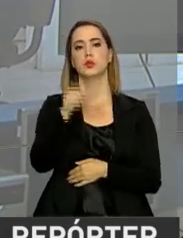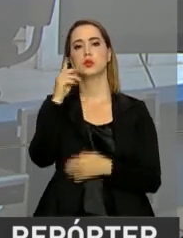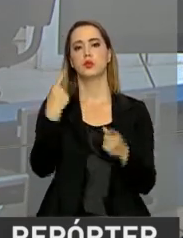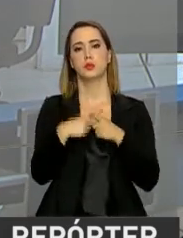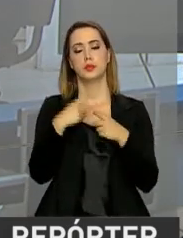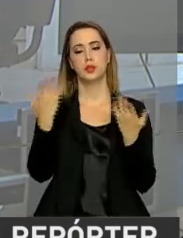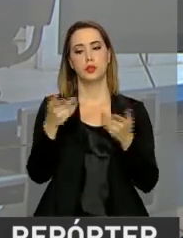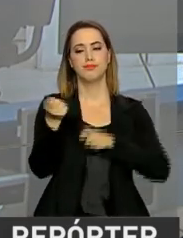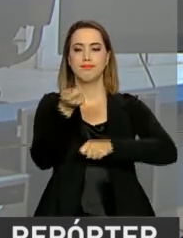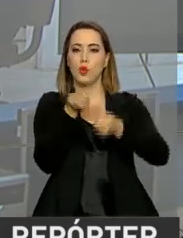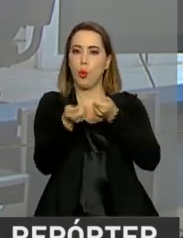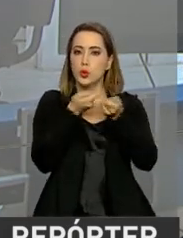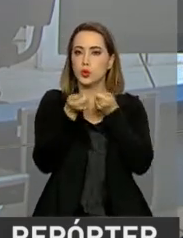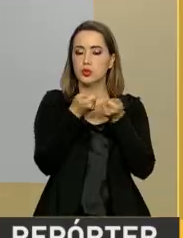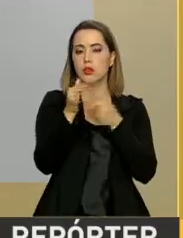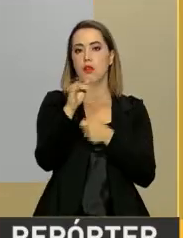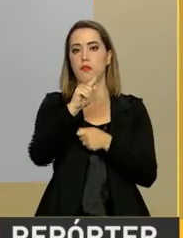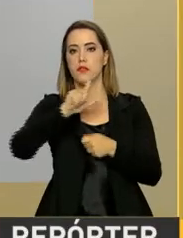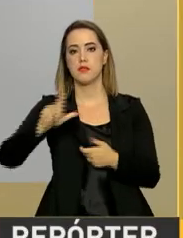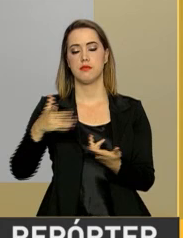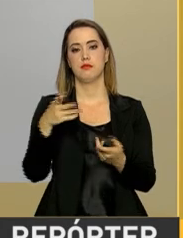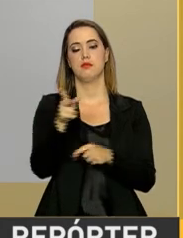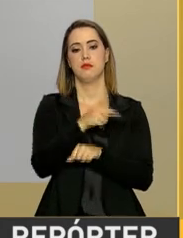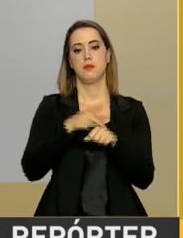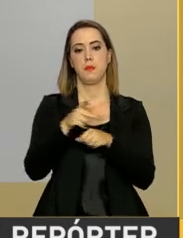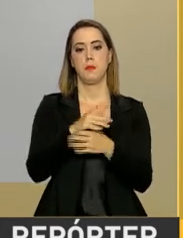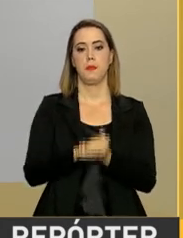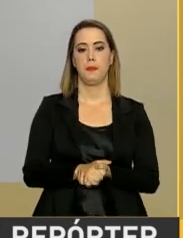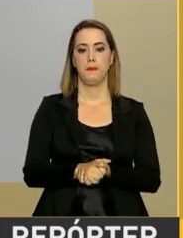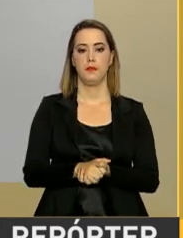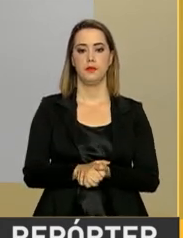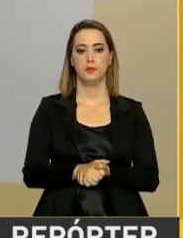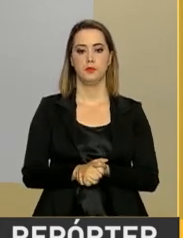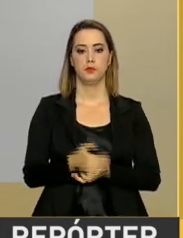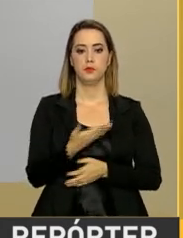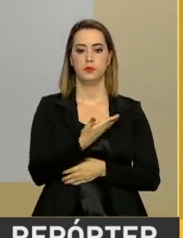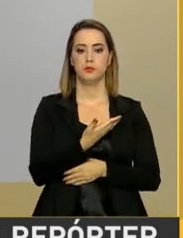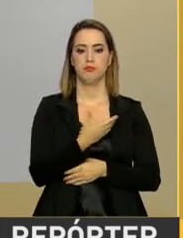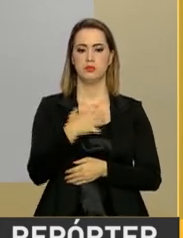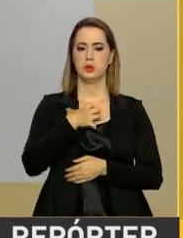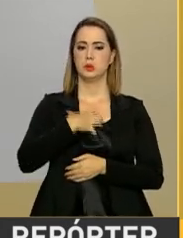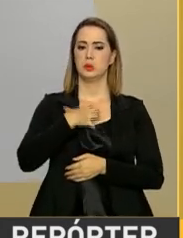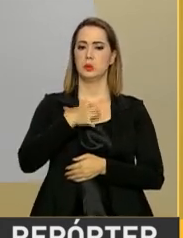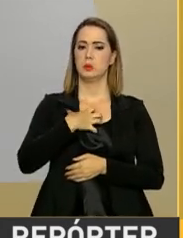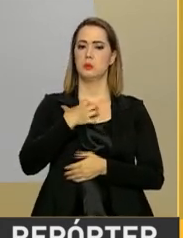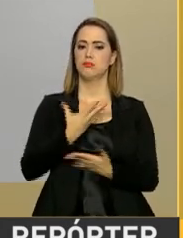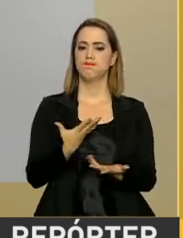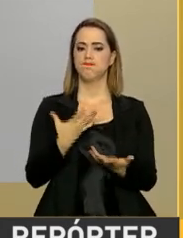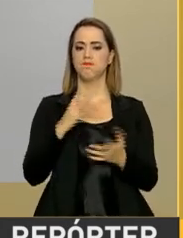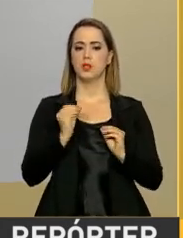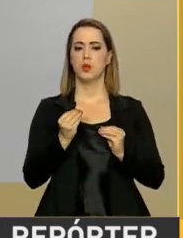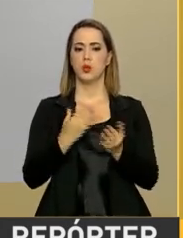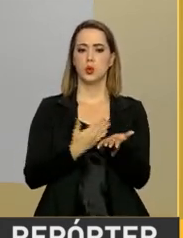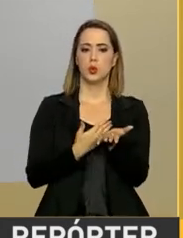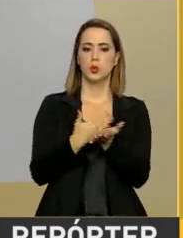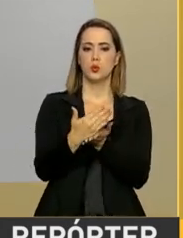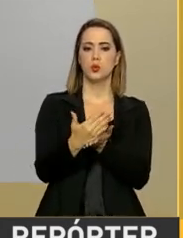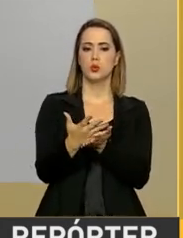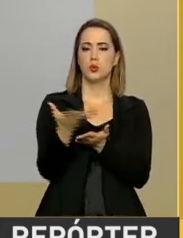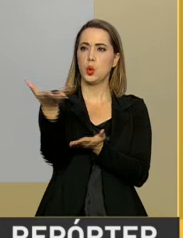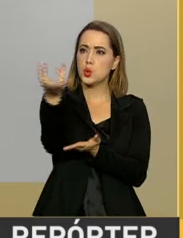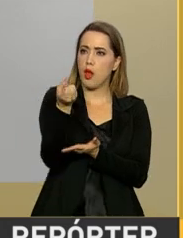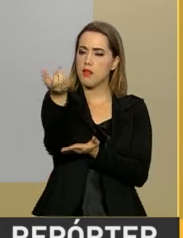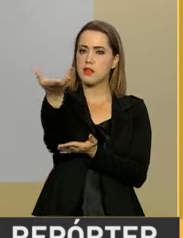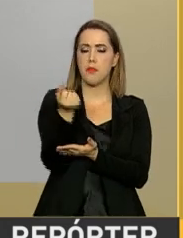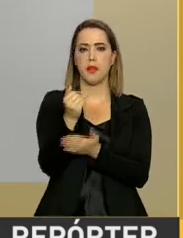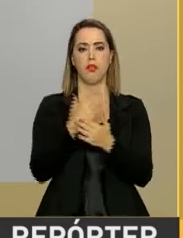ajuste fiscal do país. Eu não me sinto confortável em continuar recebendo o valor